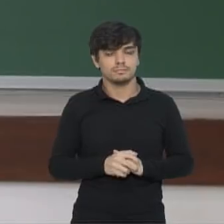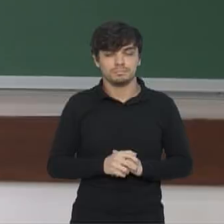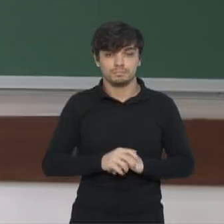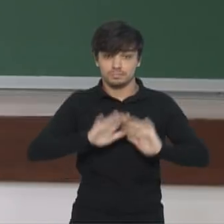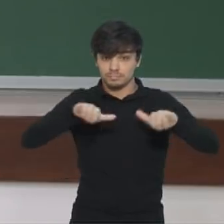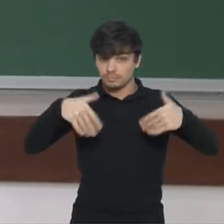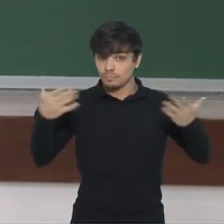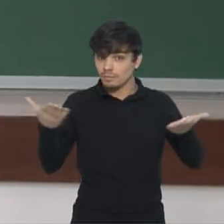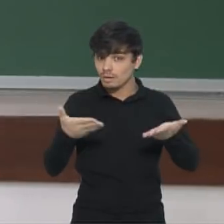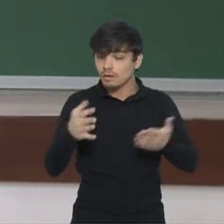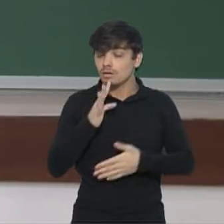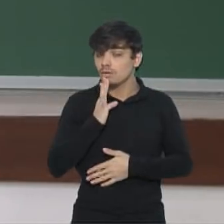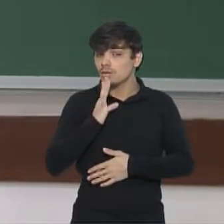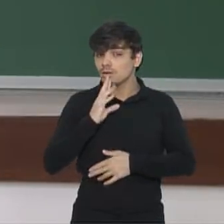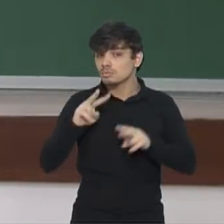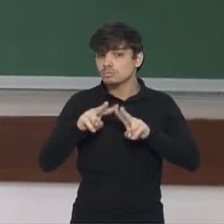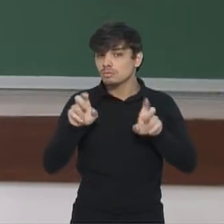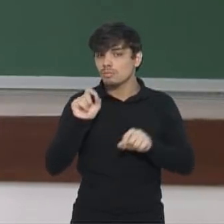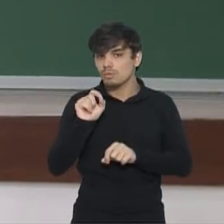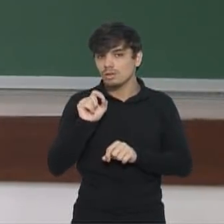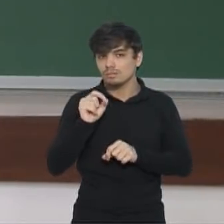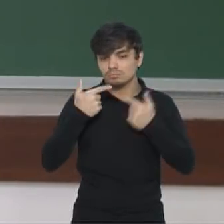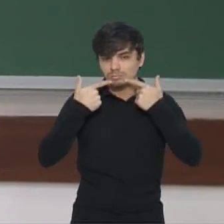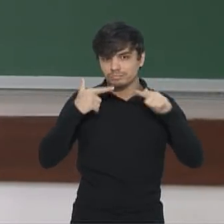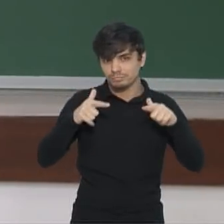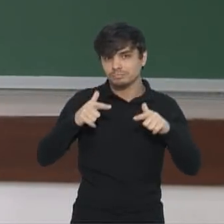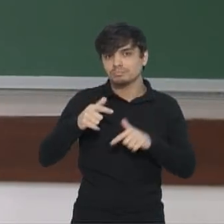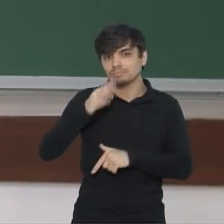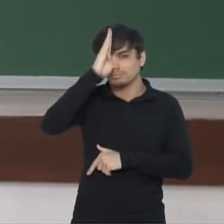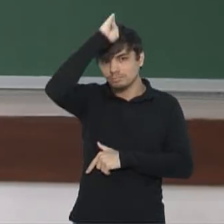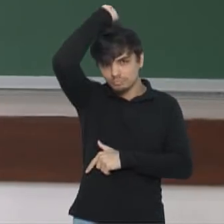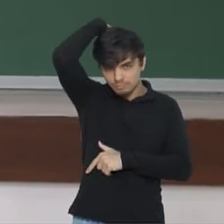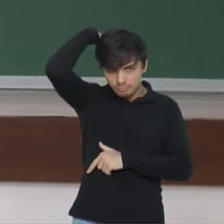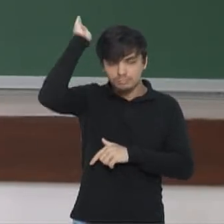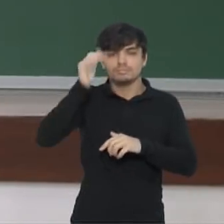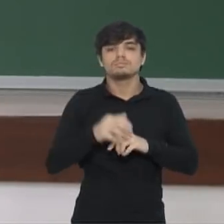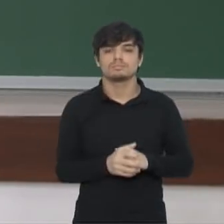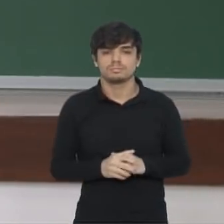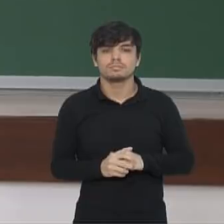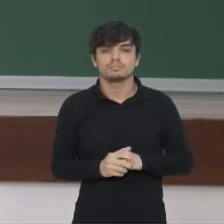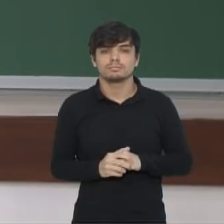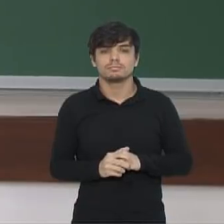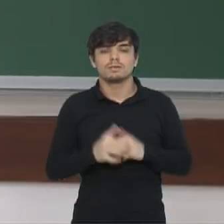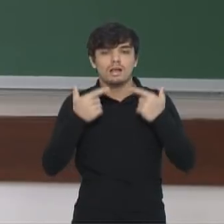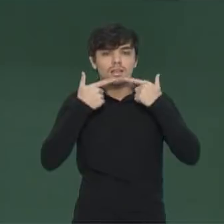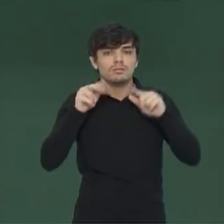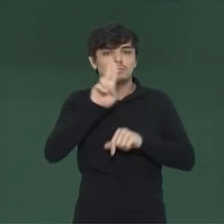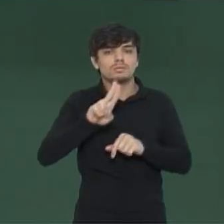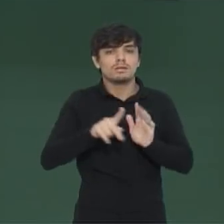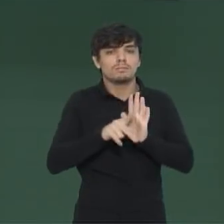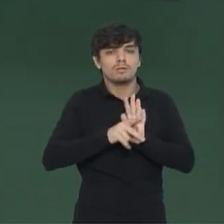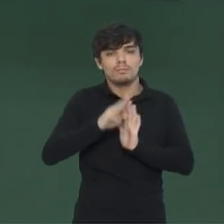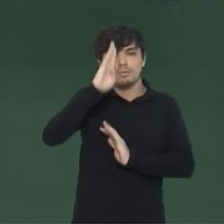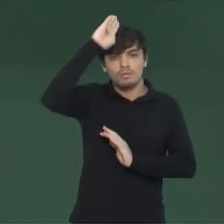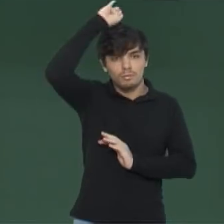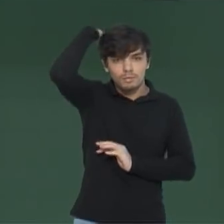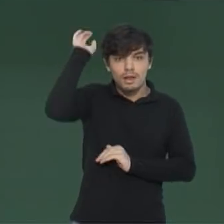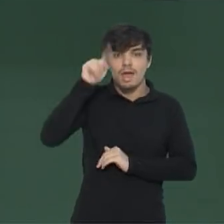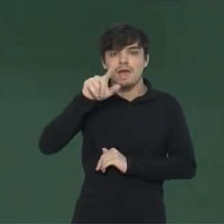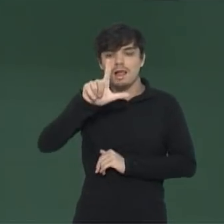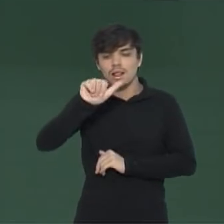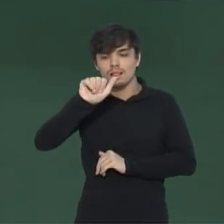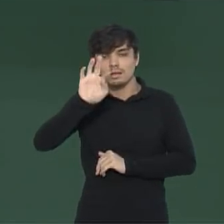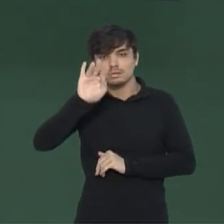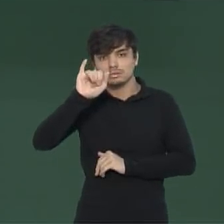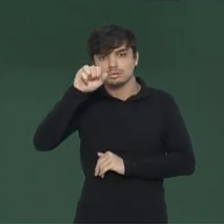Então agora vamos conhecer um pouquinho também sobre a língua romana. A língua falada pelos romanos, pessoal, era o latim,